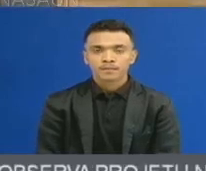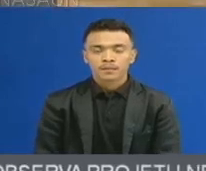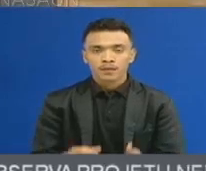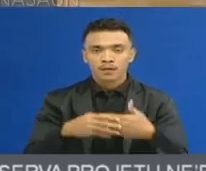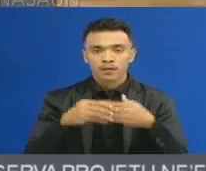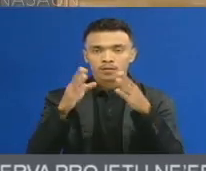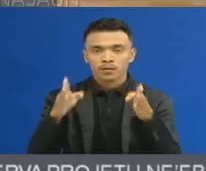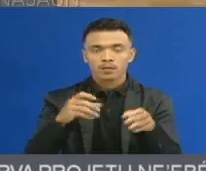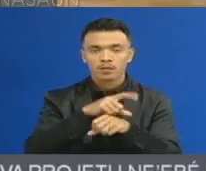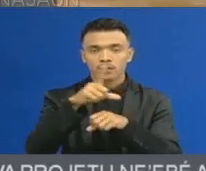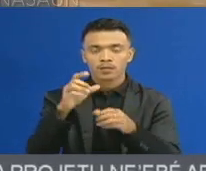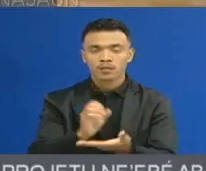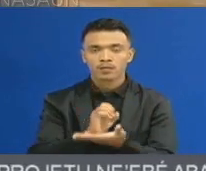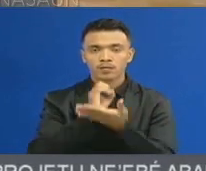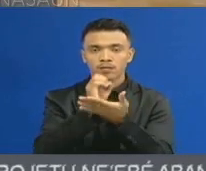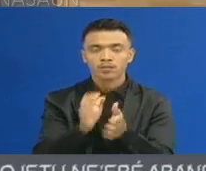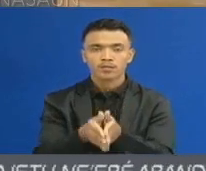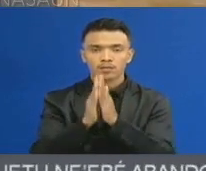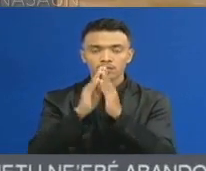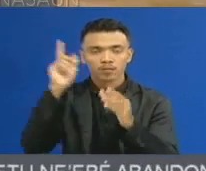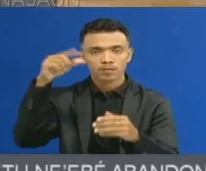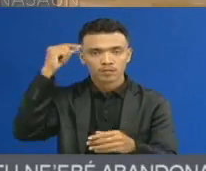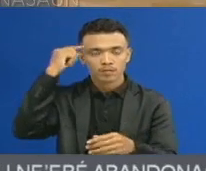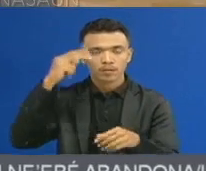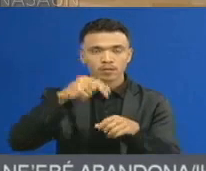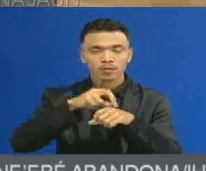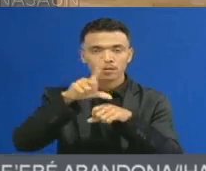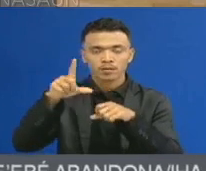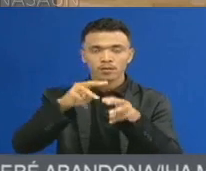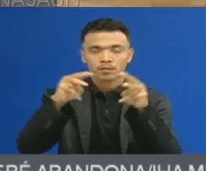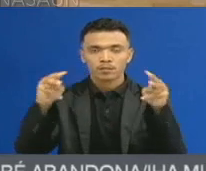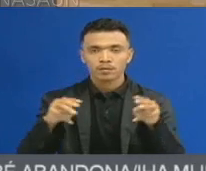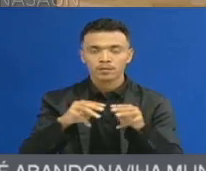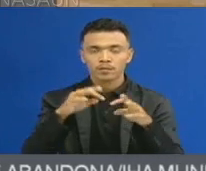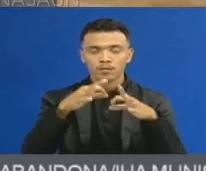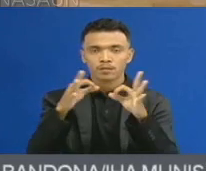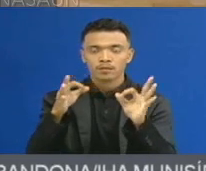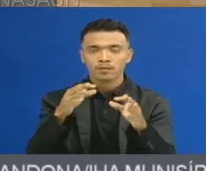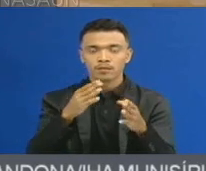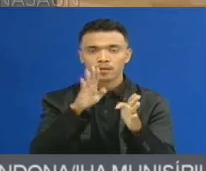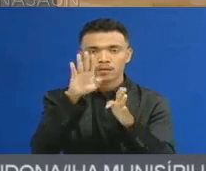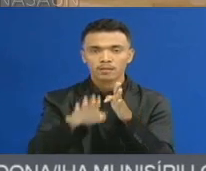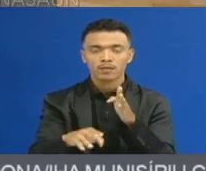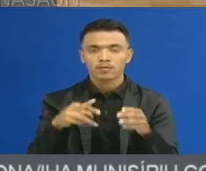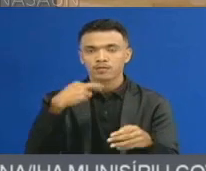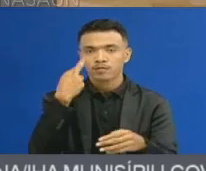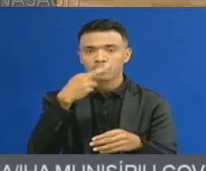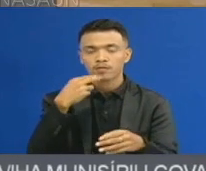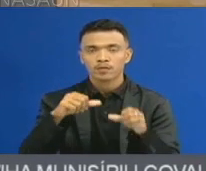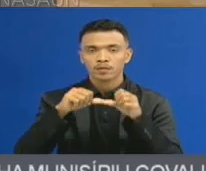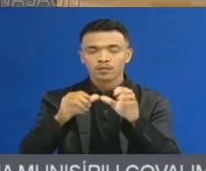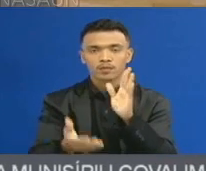Autoridade local Raiwa, o governo central no regional, ato normaliza folinfos na continuação e barola